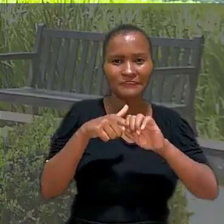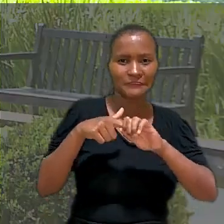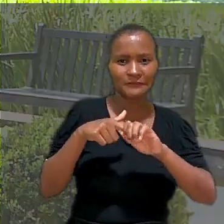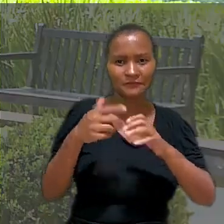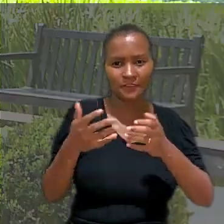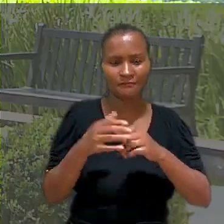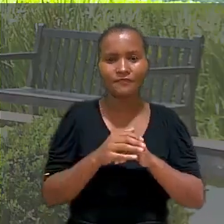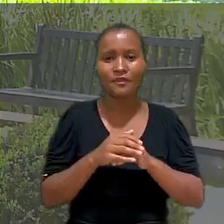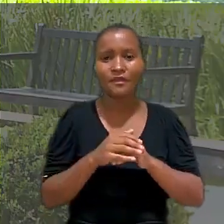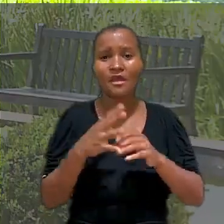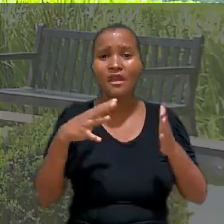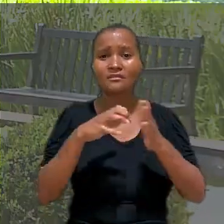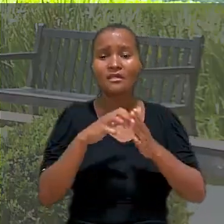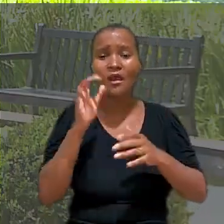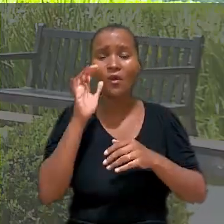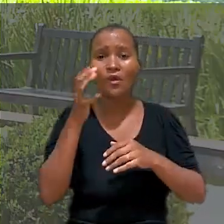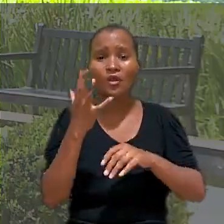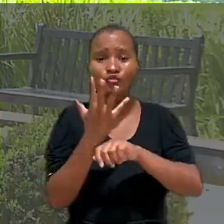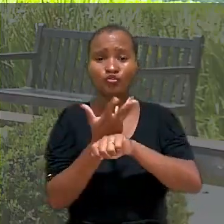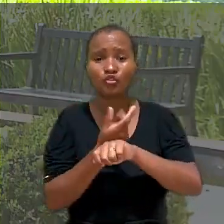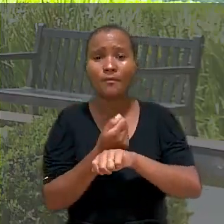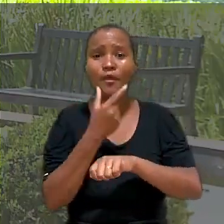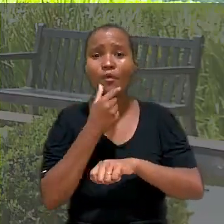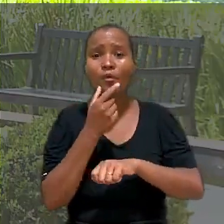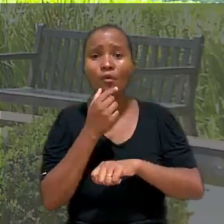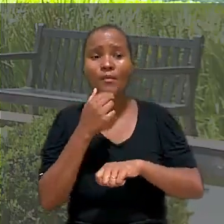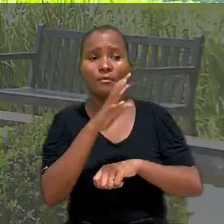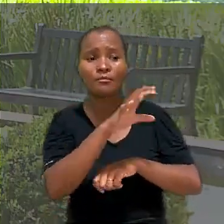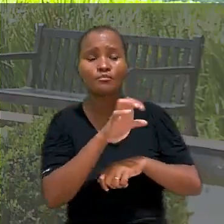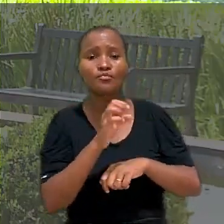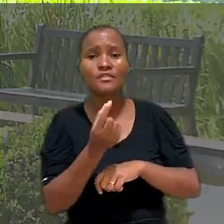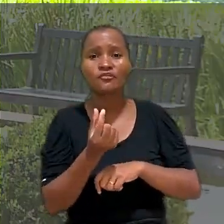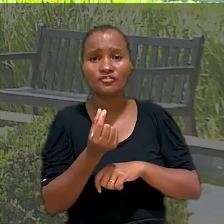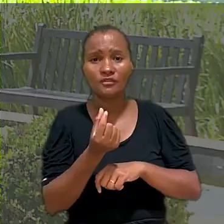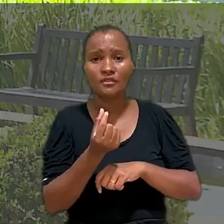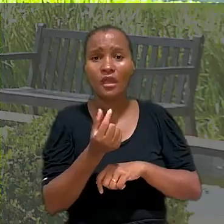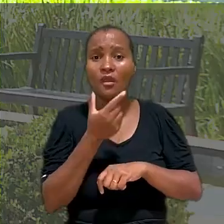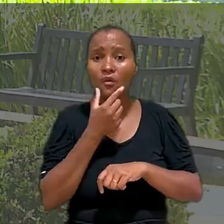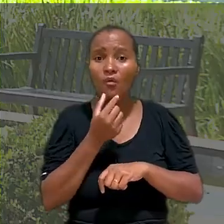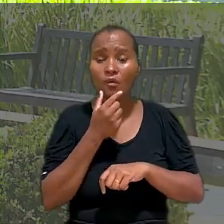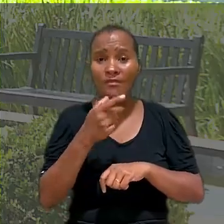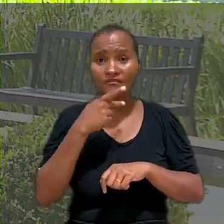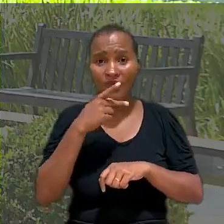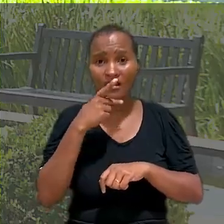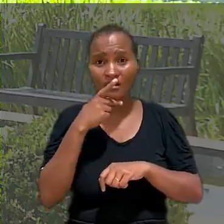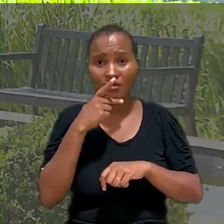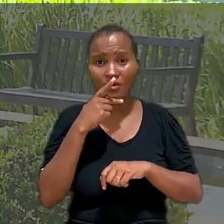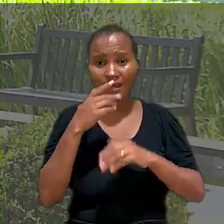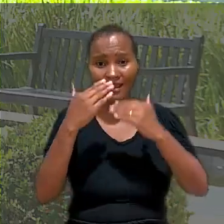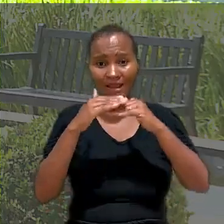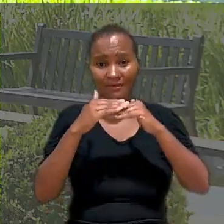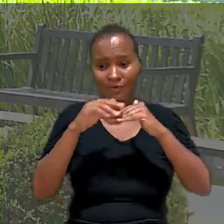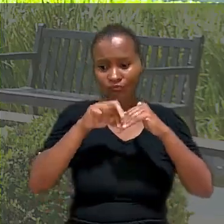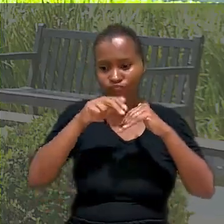O acidente ocorreu em um shopping de Aracaju, onde o segurança faria a coleta de dinheiro. Ele relatou que, ao descer do carro forte, a